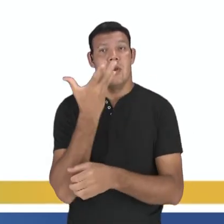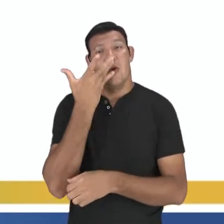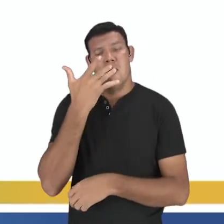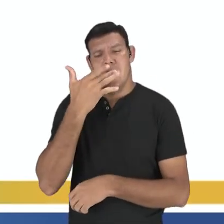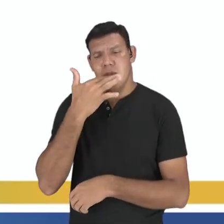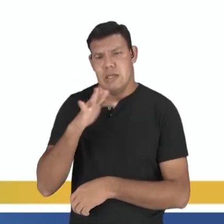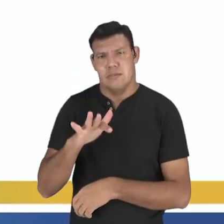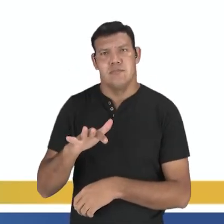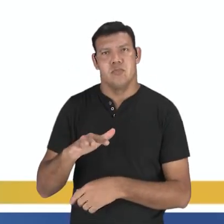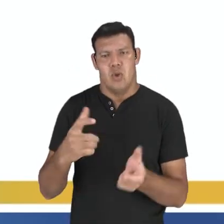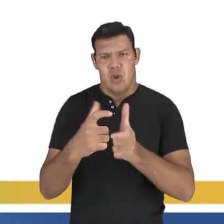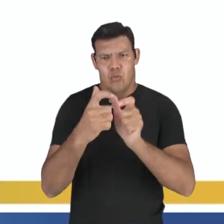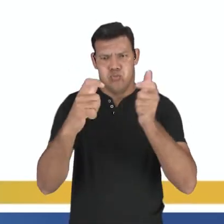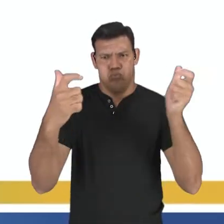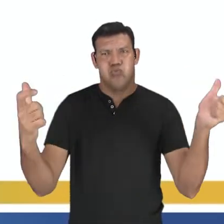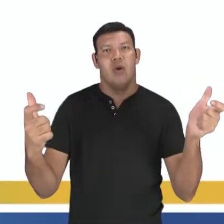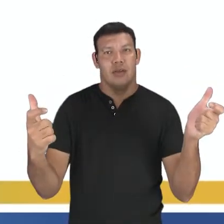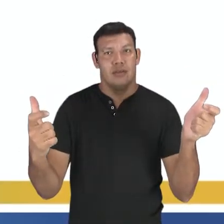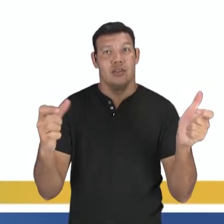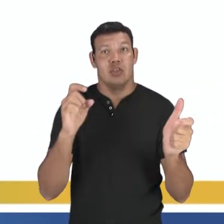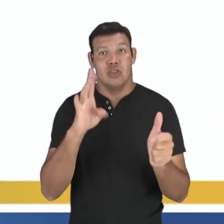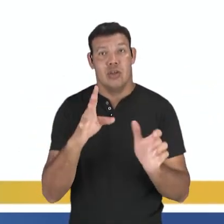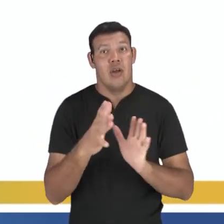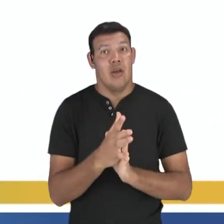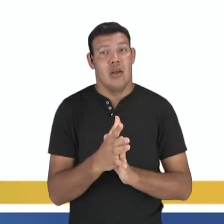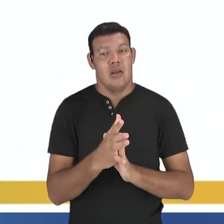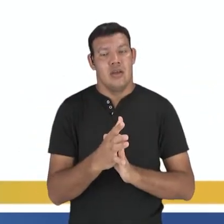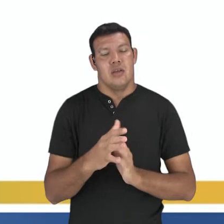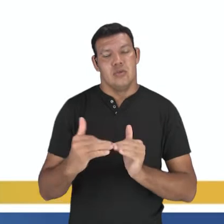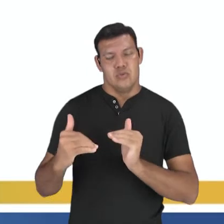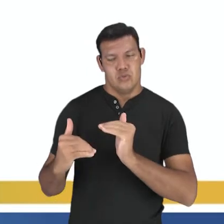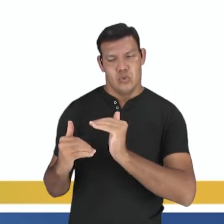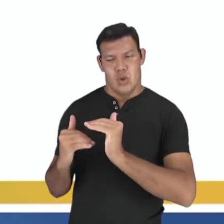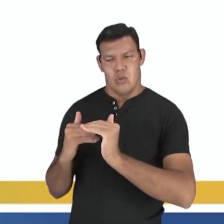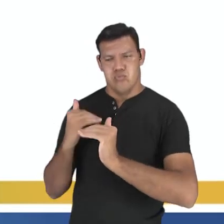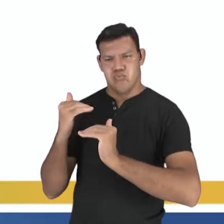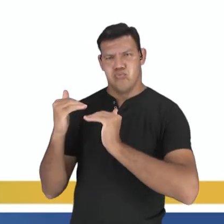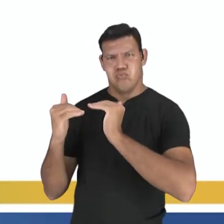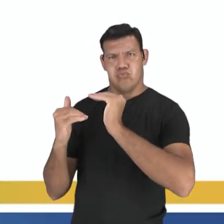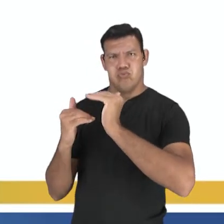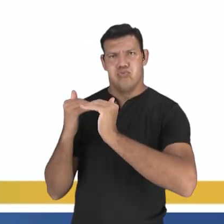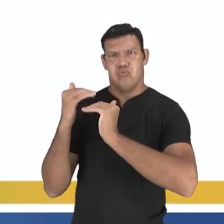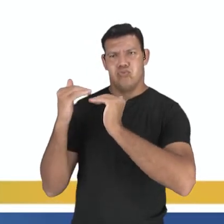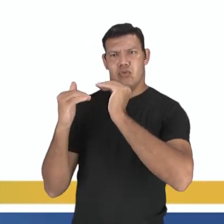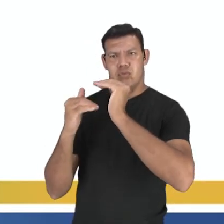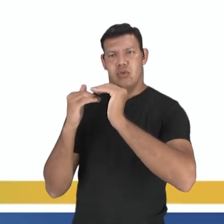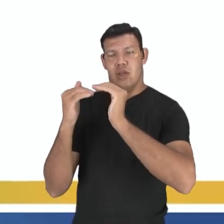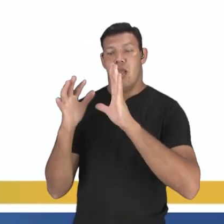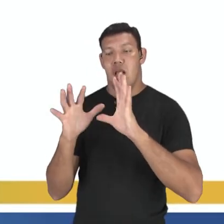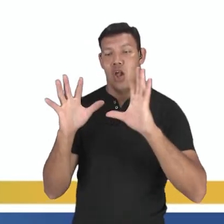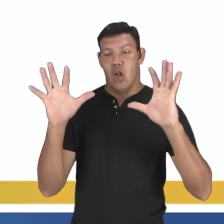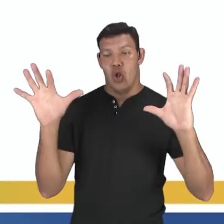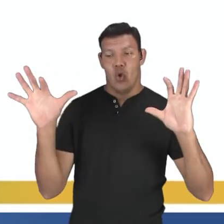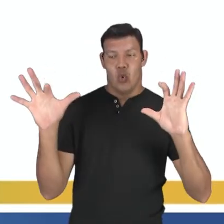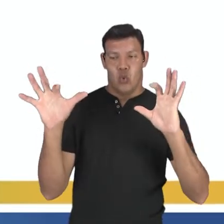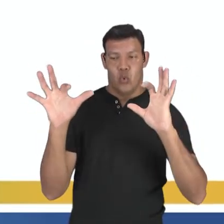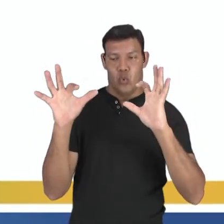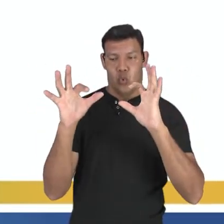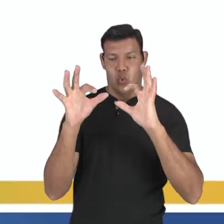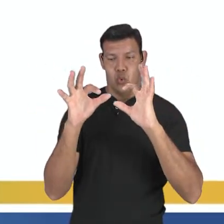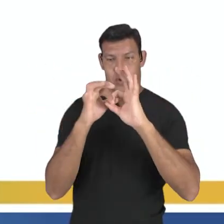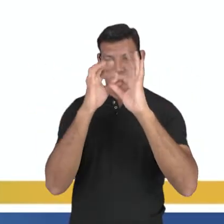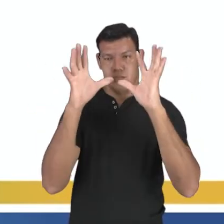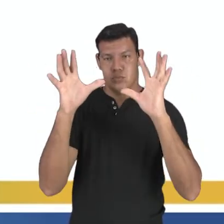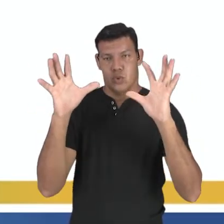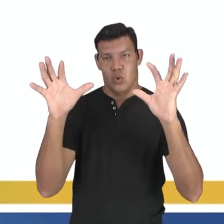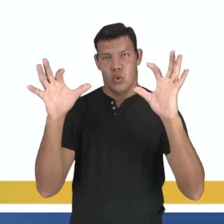número ele é bem maior. O que ocorre é que, à medida que nós vamos passando o tempo, né, esses ossos eles vão se fundindo e